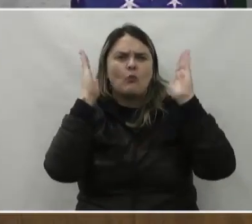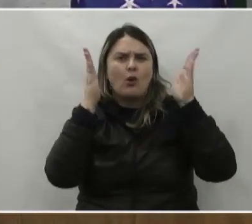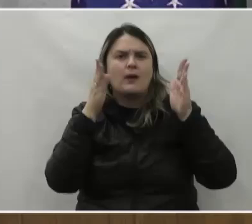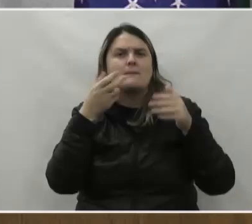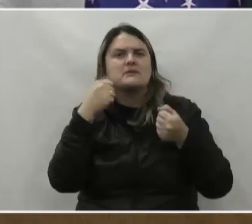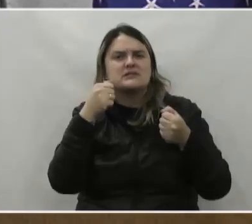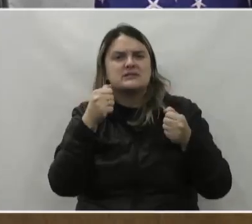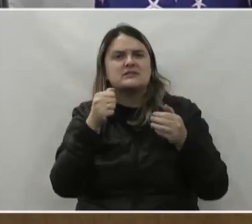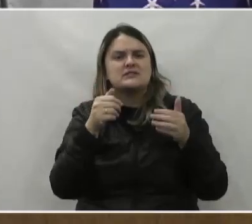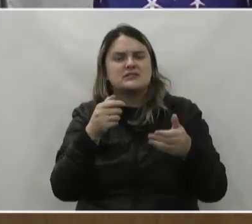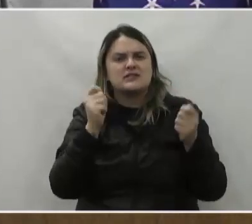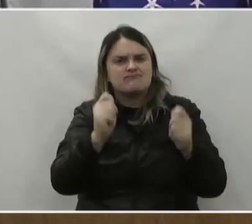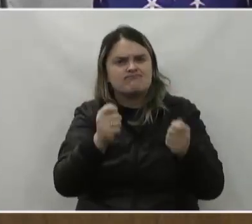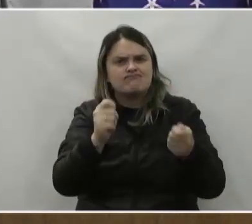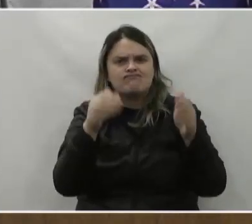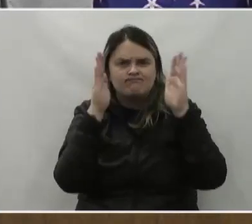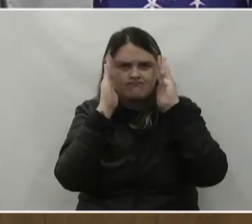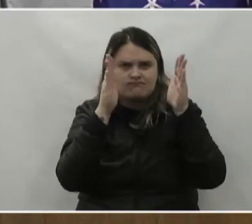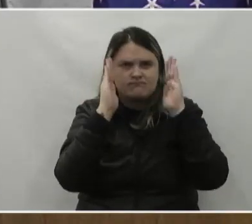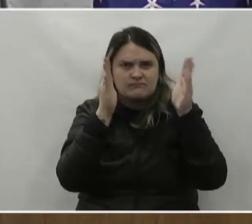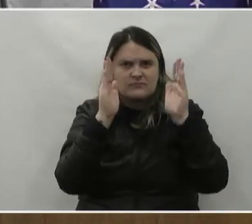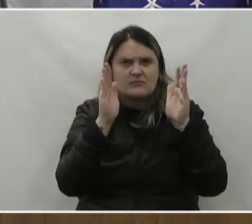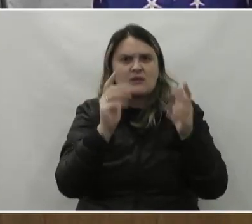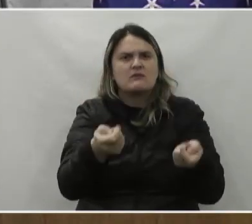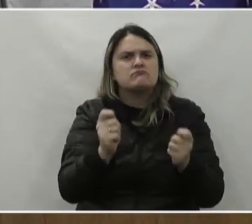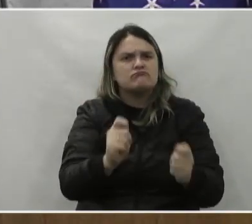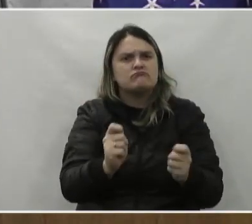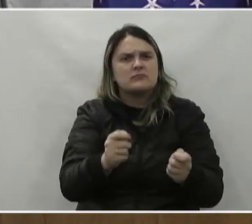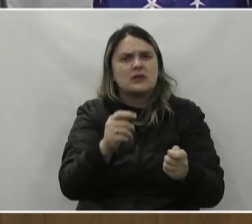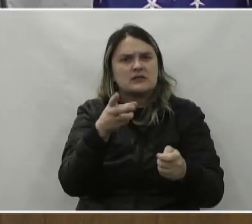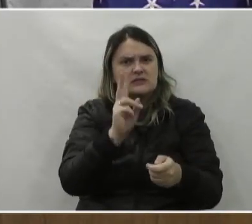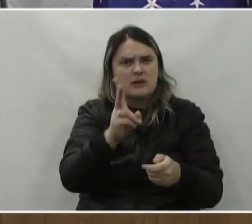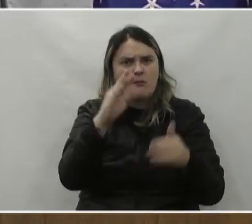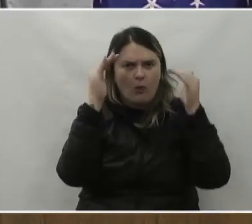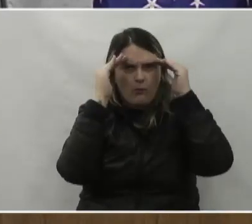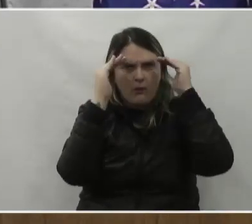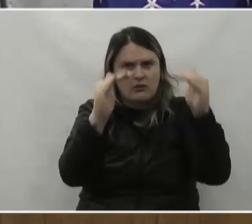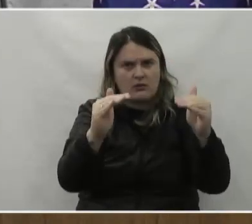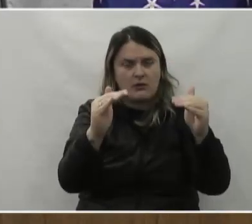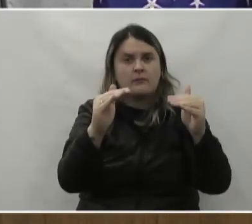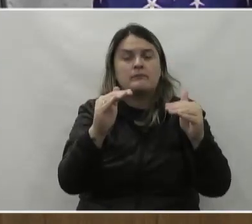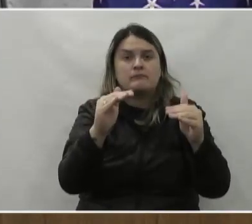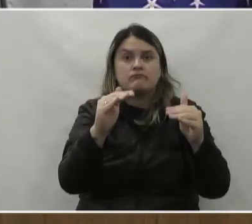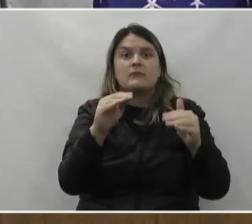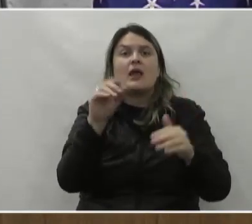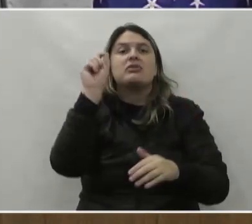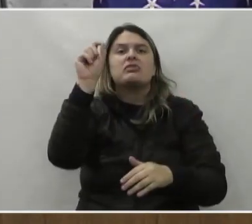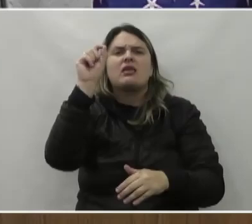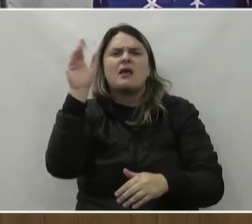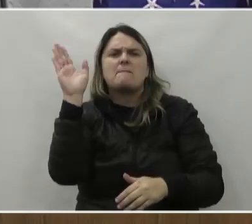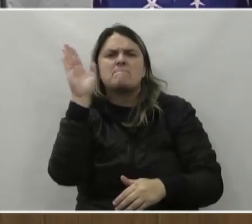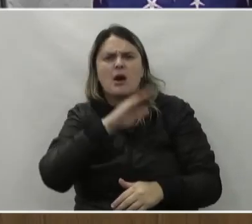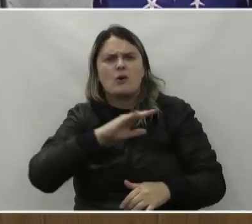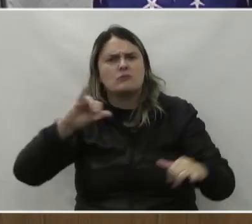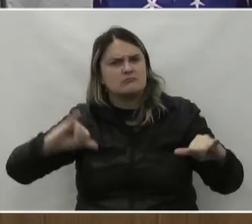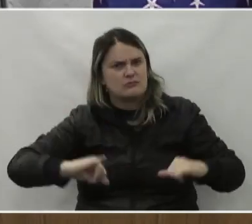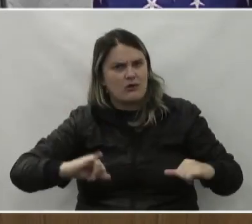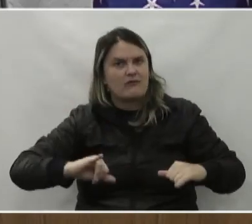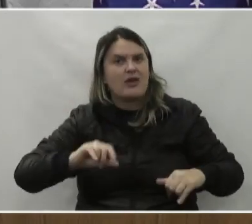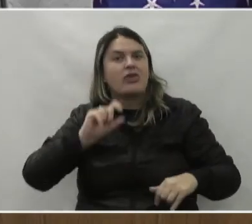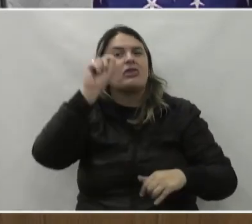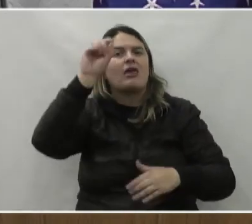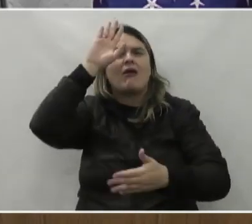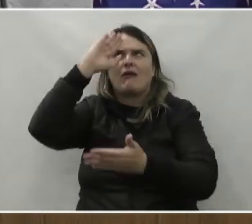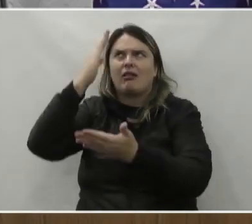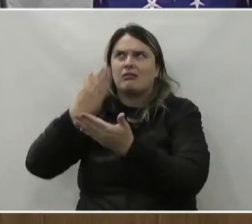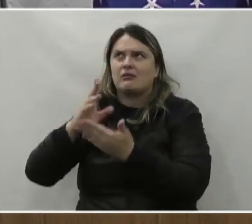ser guiados com cabresto e rédeas para que obedeçam. Os maus sofrem muito, mas os que